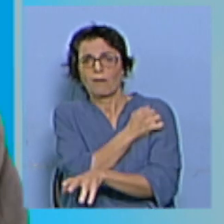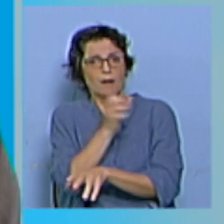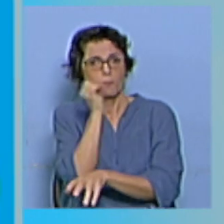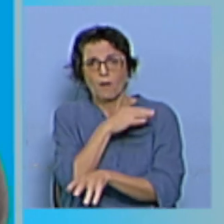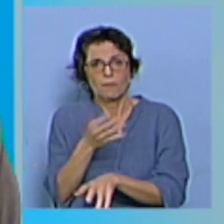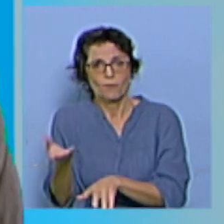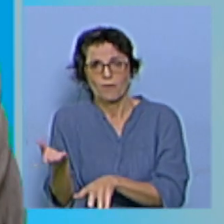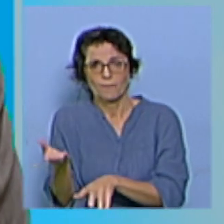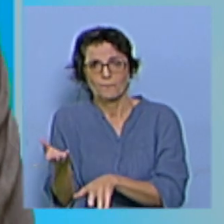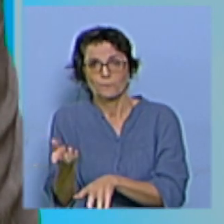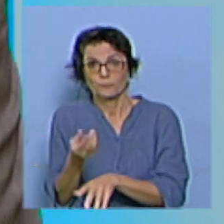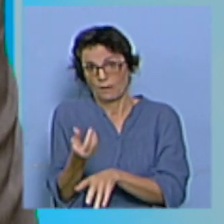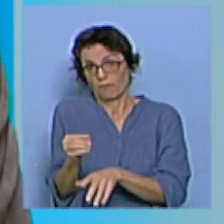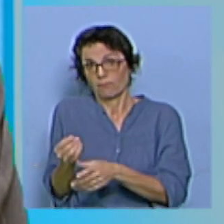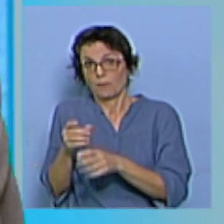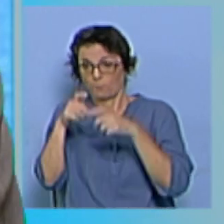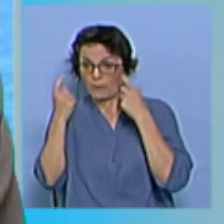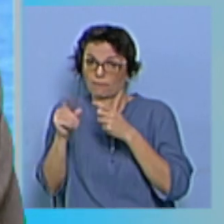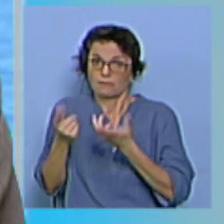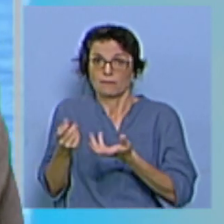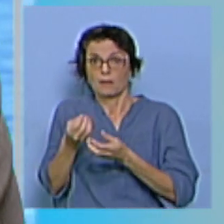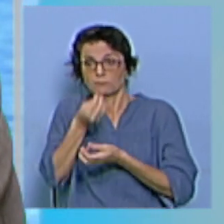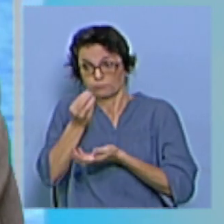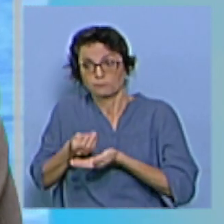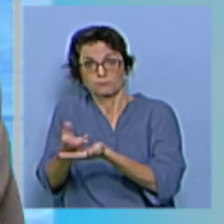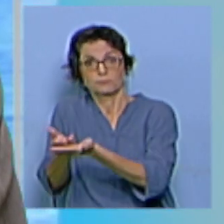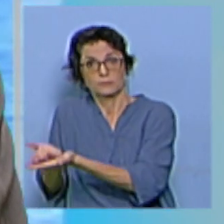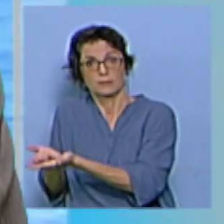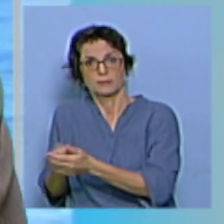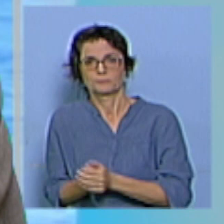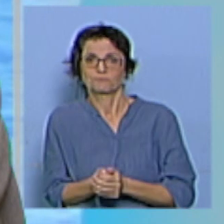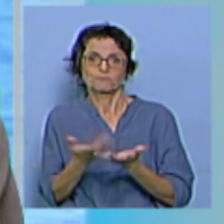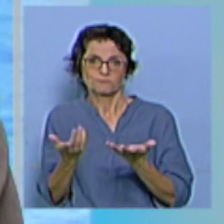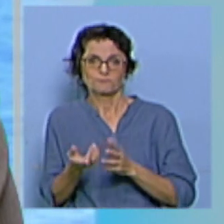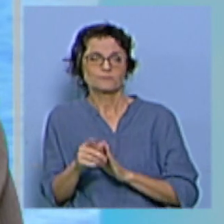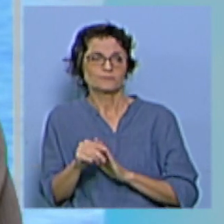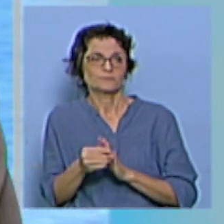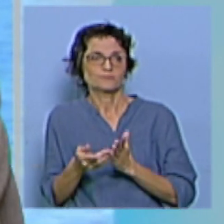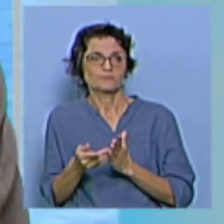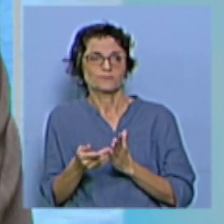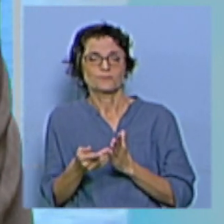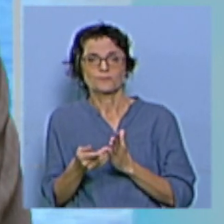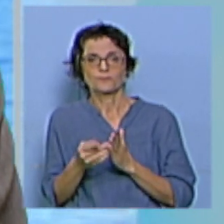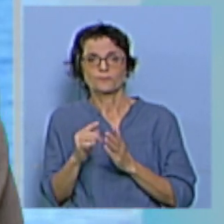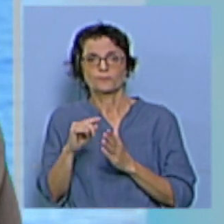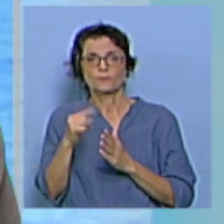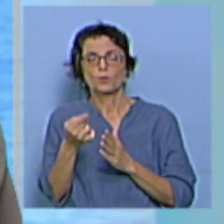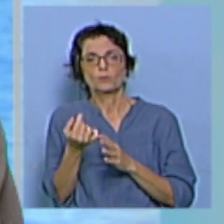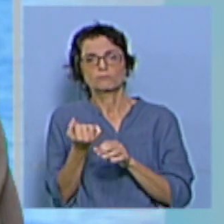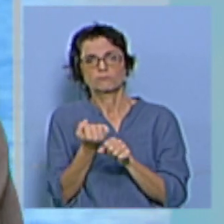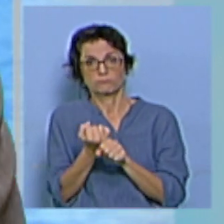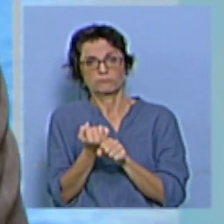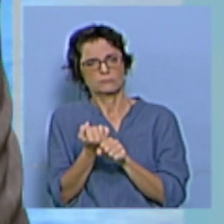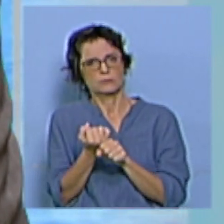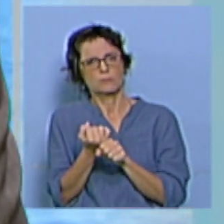fim, tenho a referir uma terceira dimensão, um terceiro aspecto desta ação da capelania, que foi